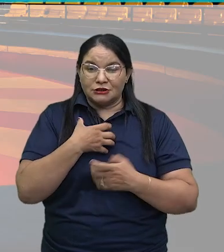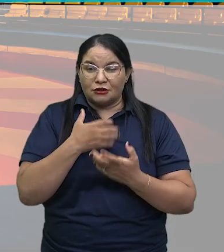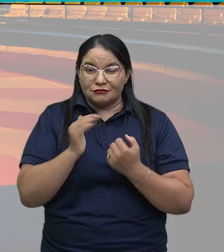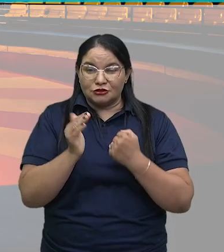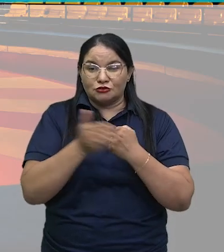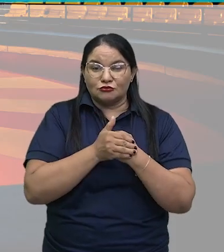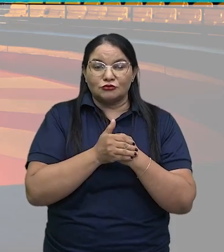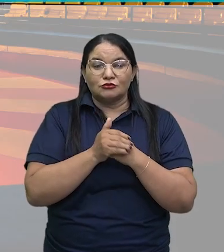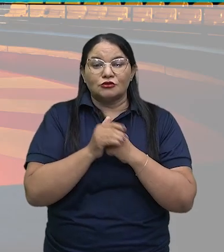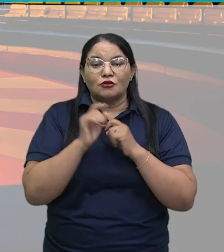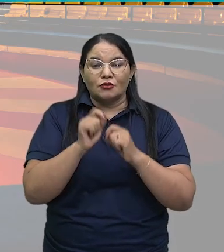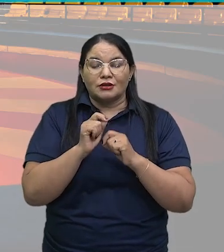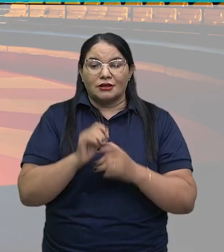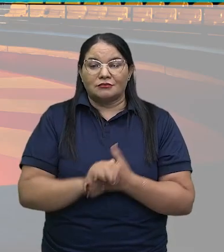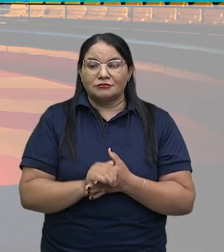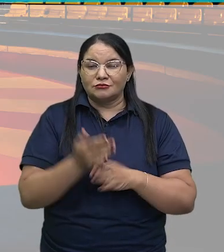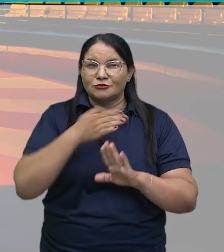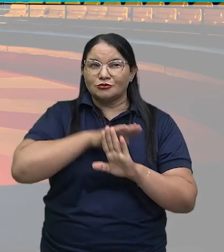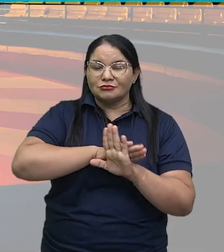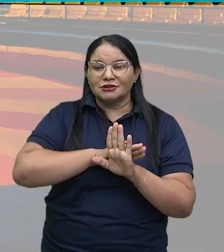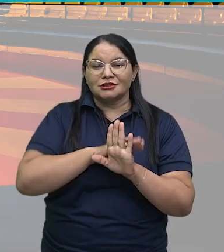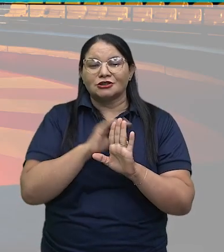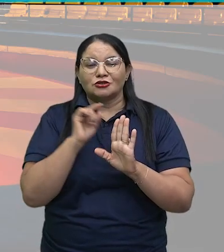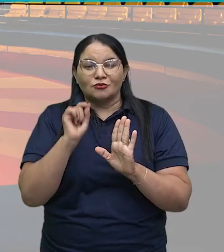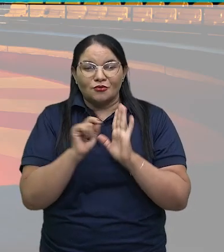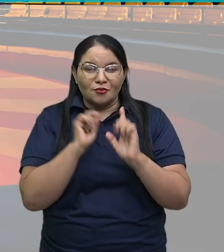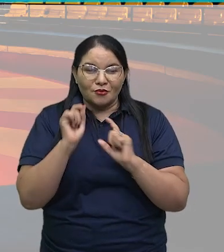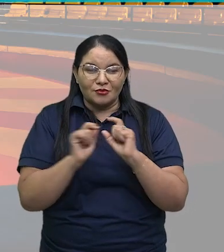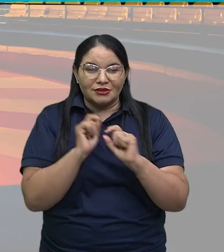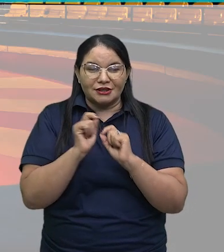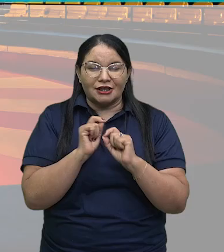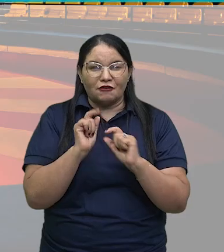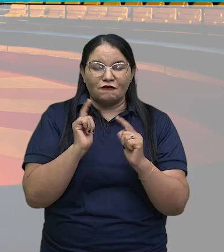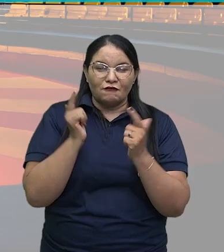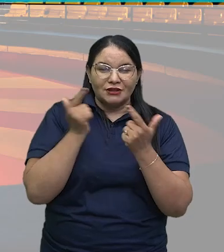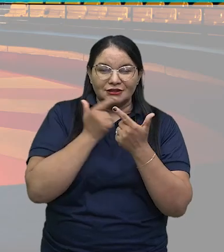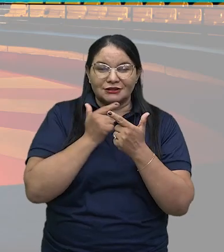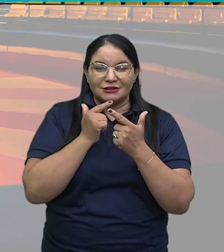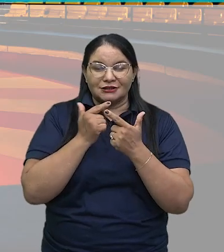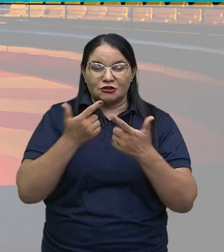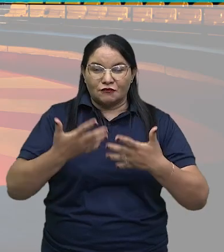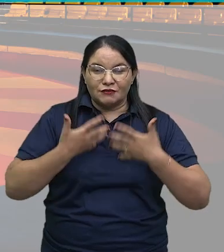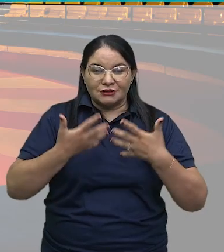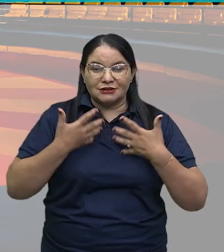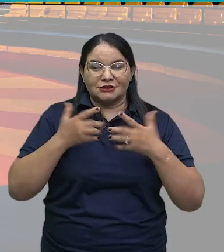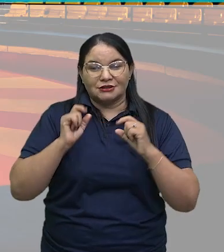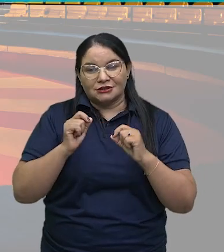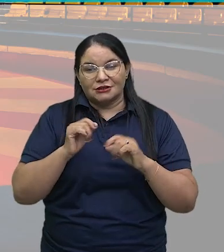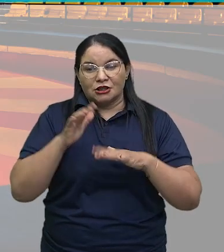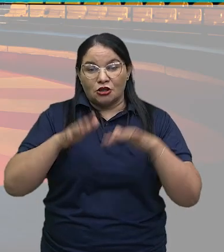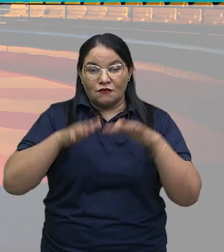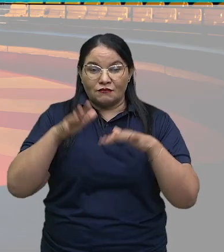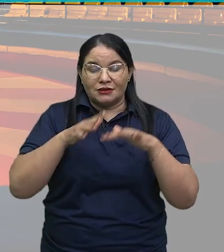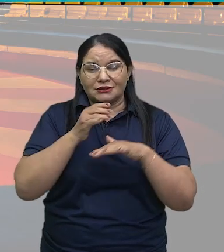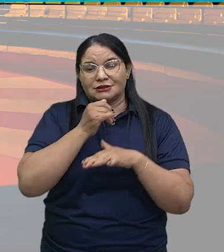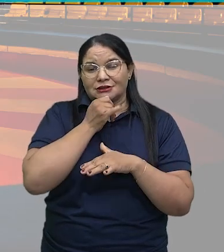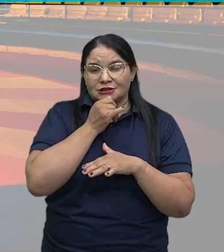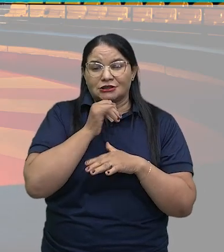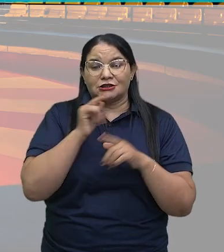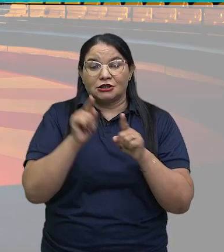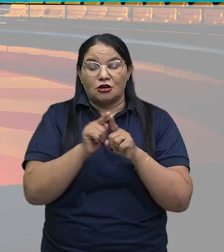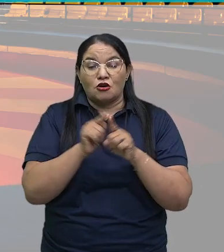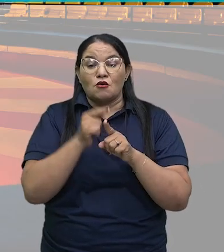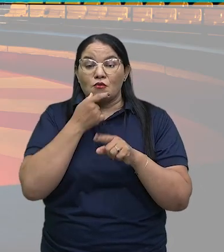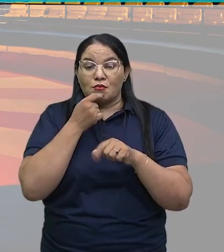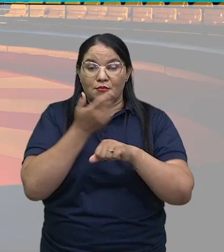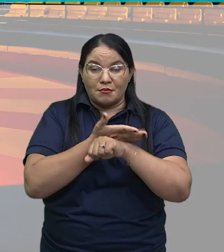levando à questão: o que se esconde por trás dessa fachada de felicidade compulsiva? A figura do palhaço triste,